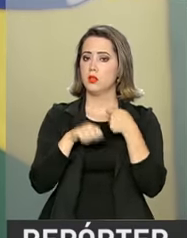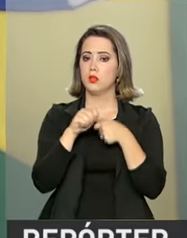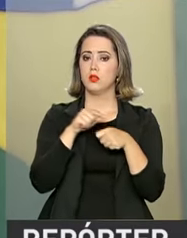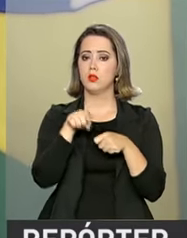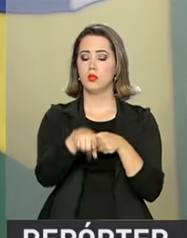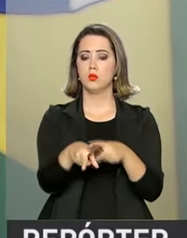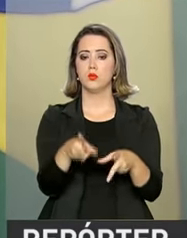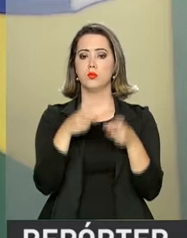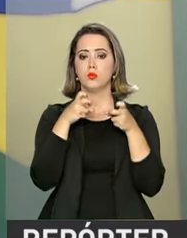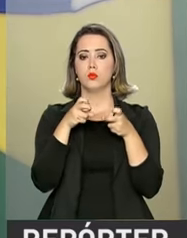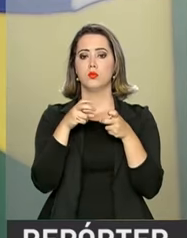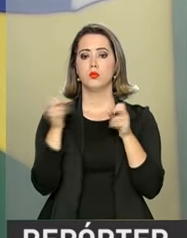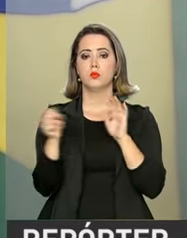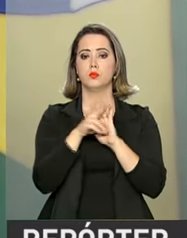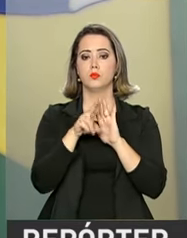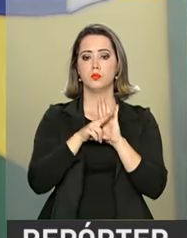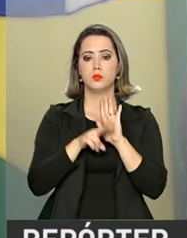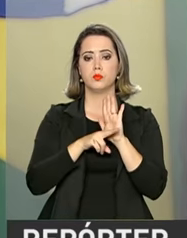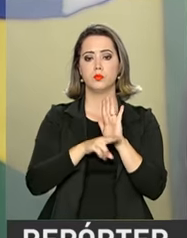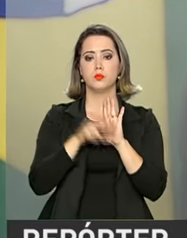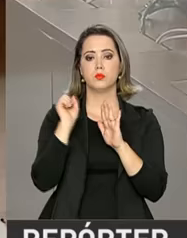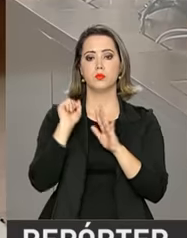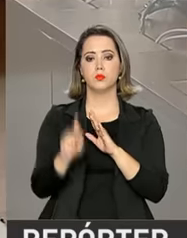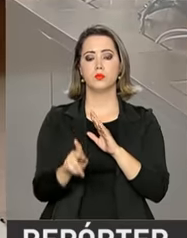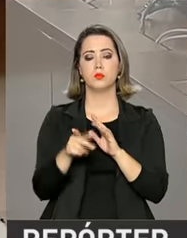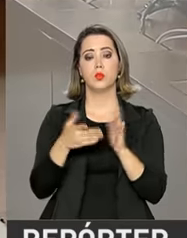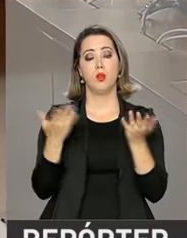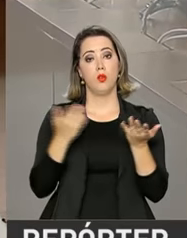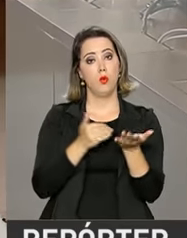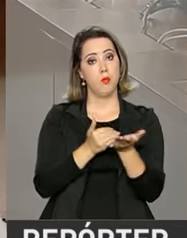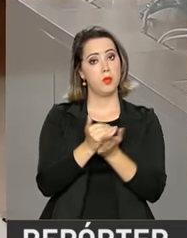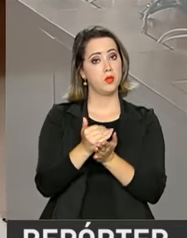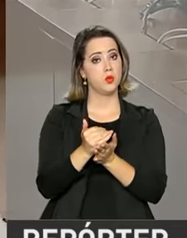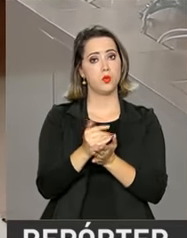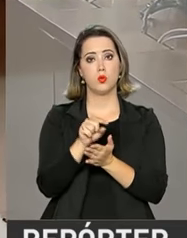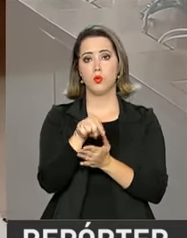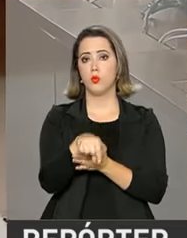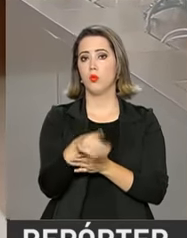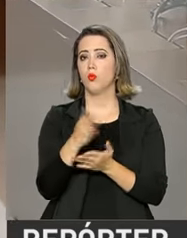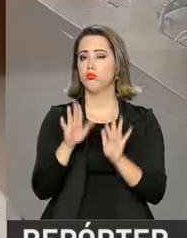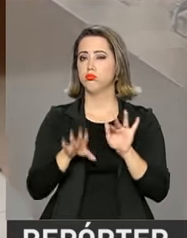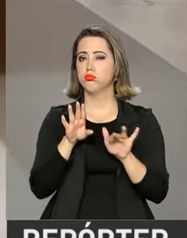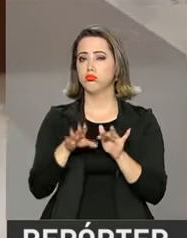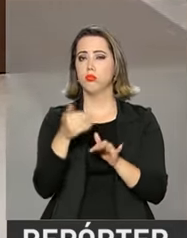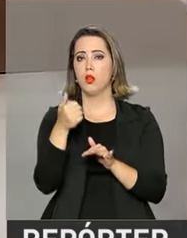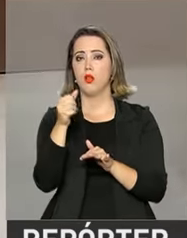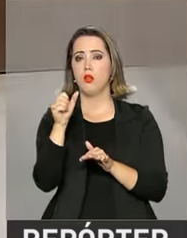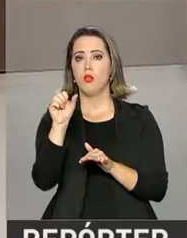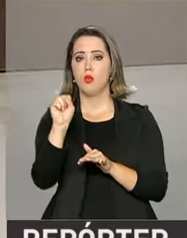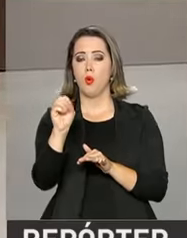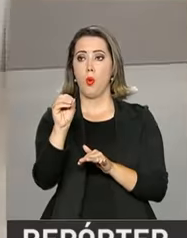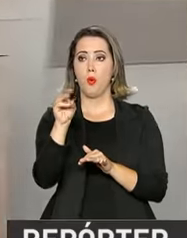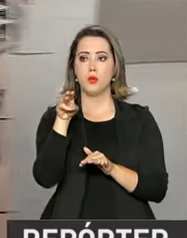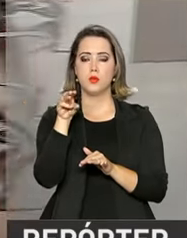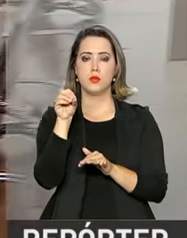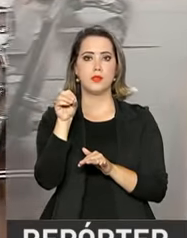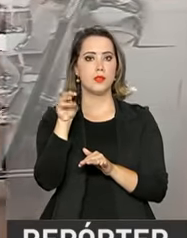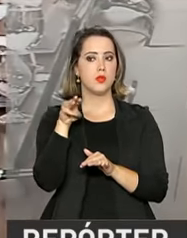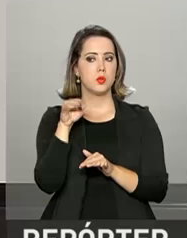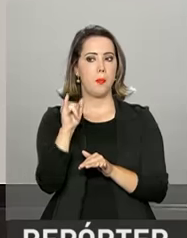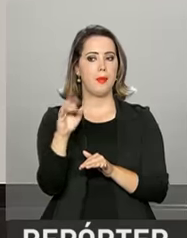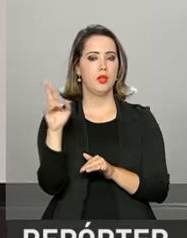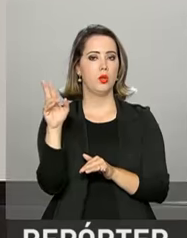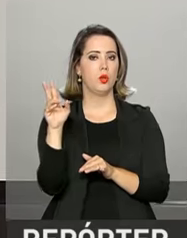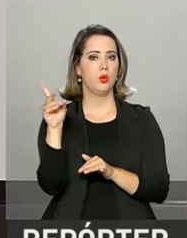para a reforma da previdência social que originalmente era em torno de 800 bilhões de reais em